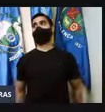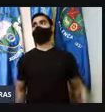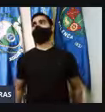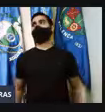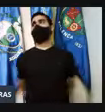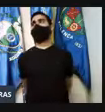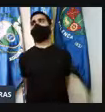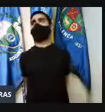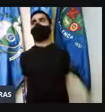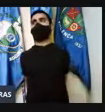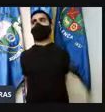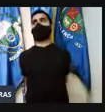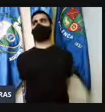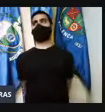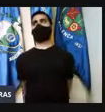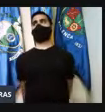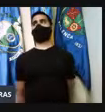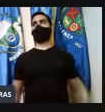Graça.